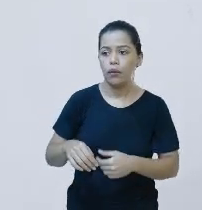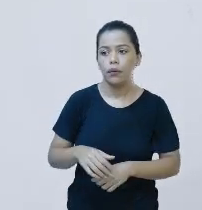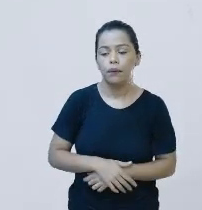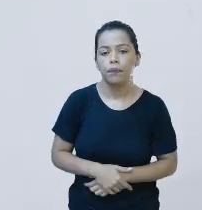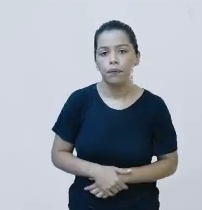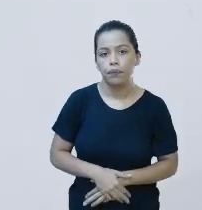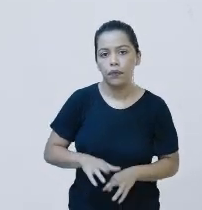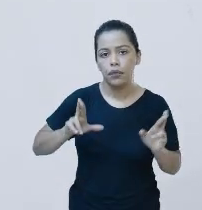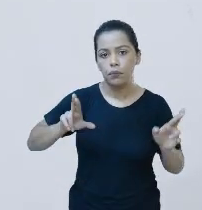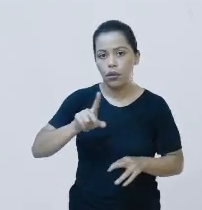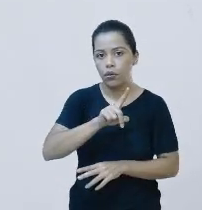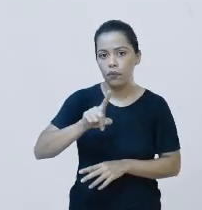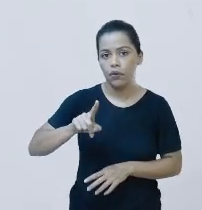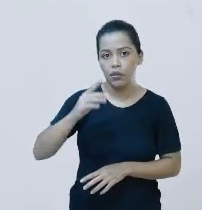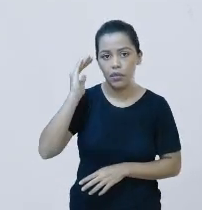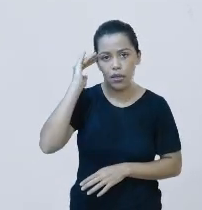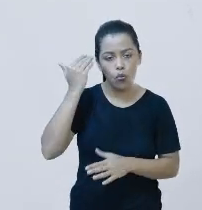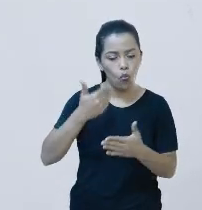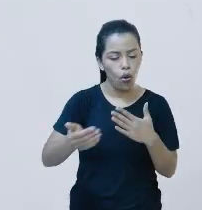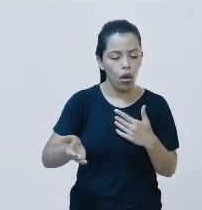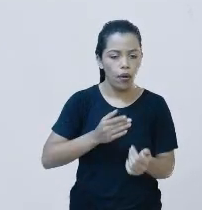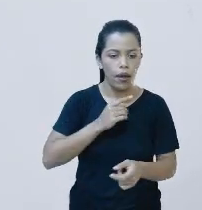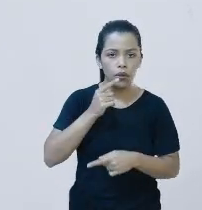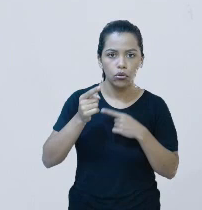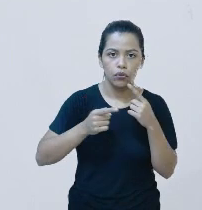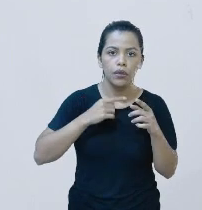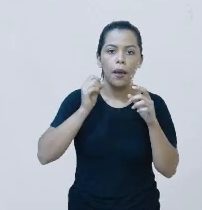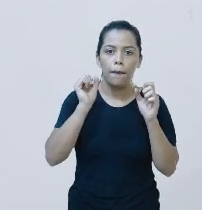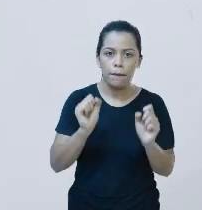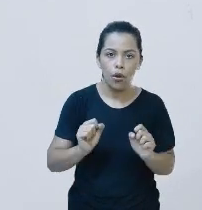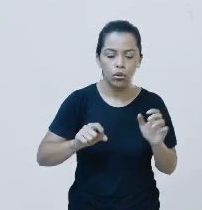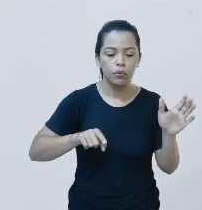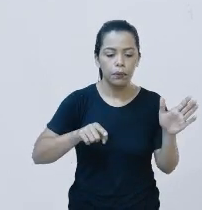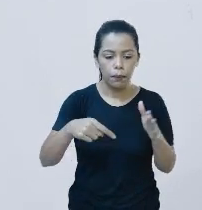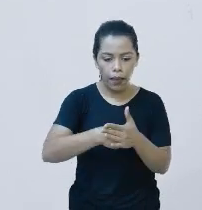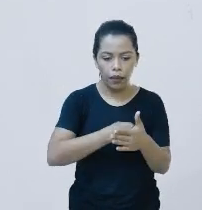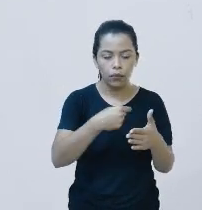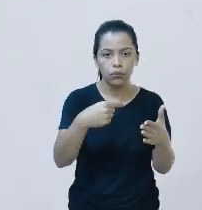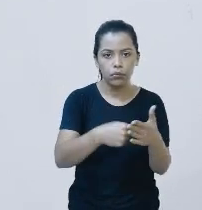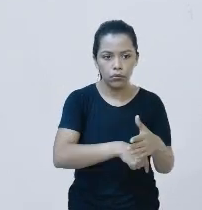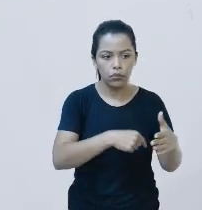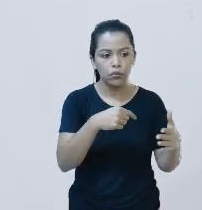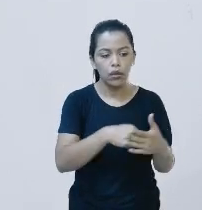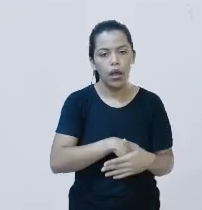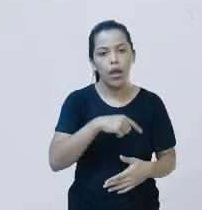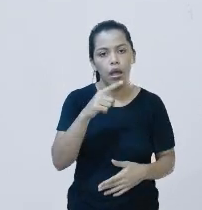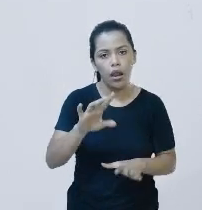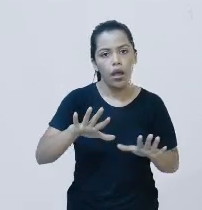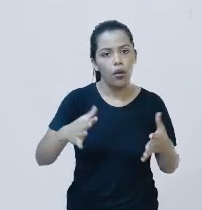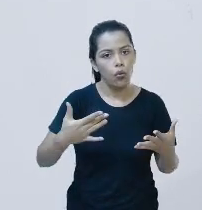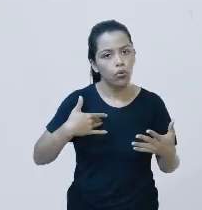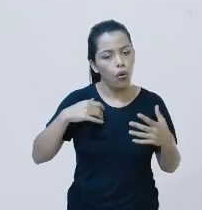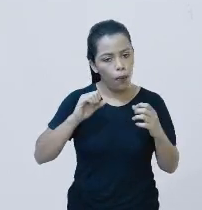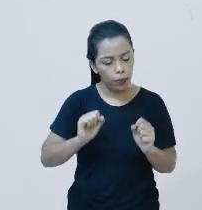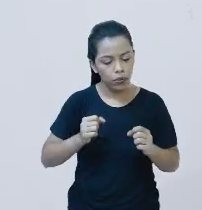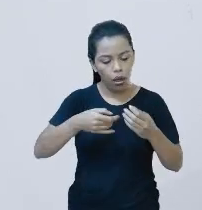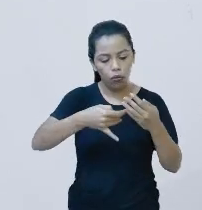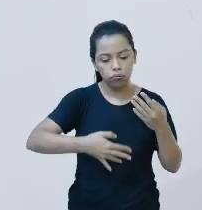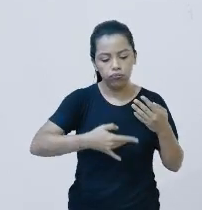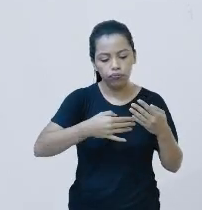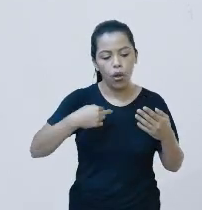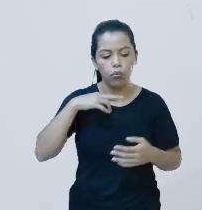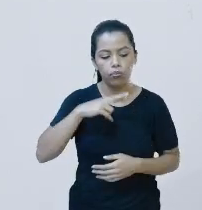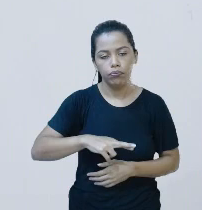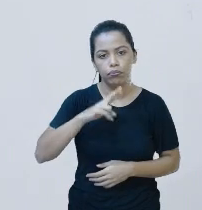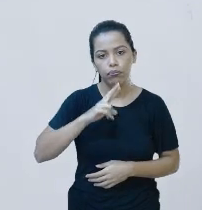estejam entendendo. Qualquer dúvida, gente, pode perguntar lá no chat, que à medida do possível eu vou aqui respondendo para vocês, tá